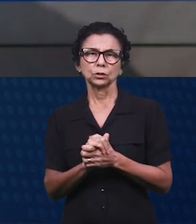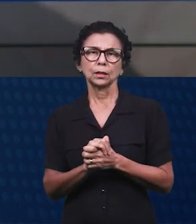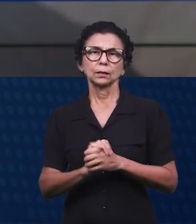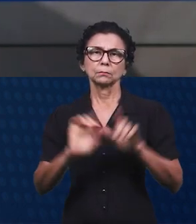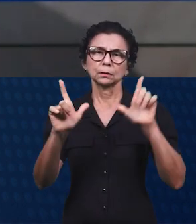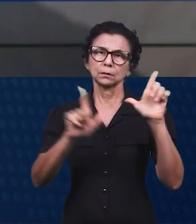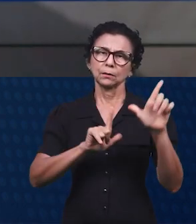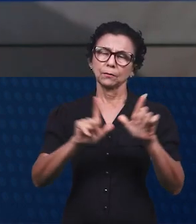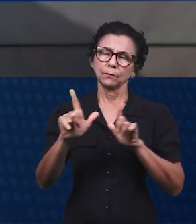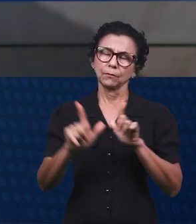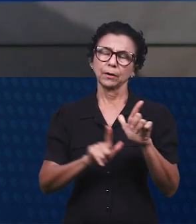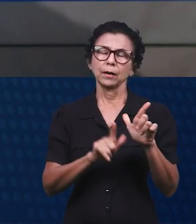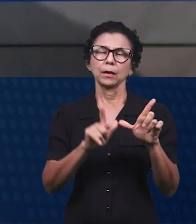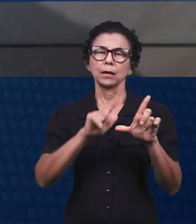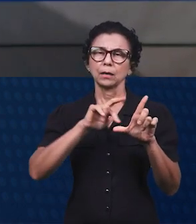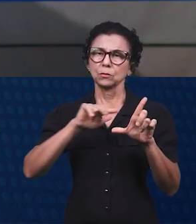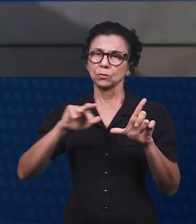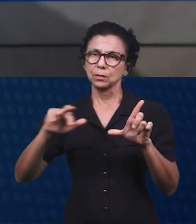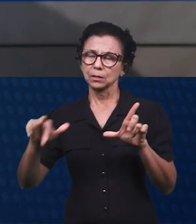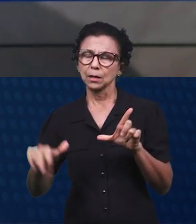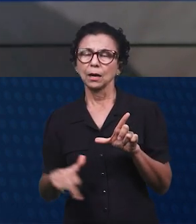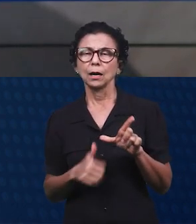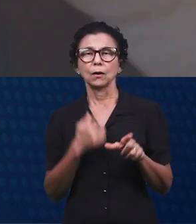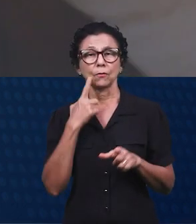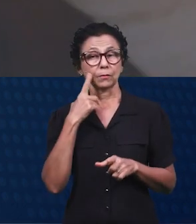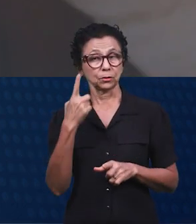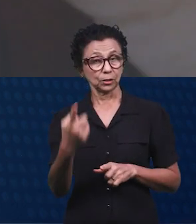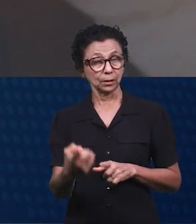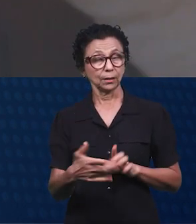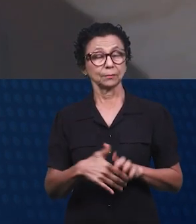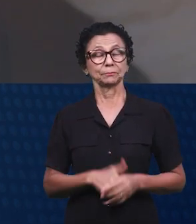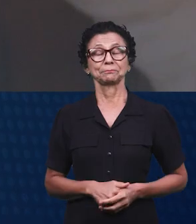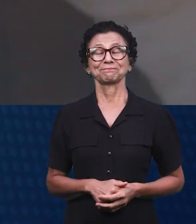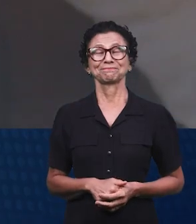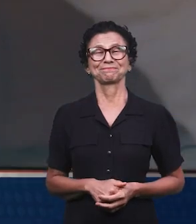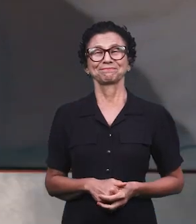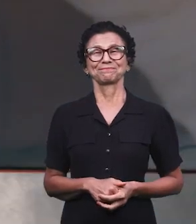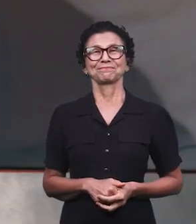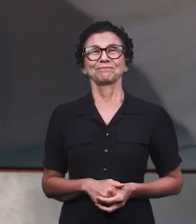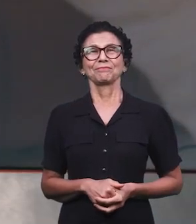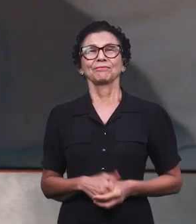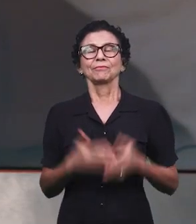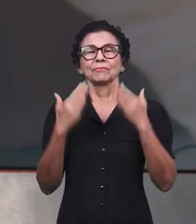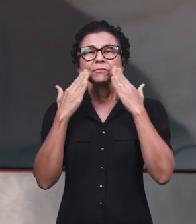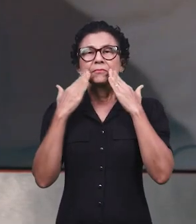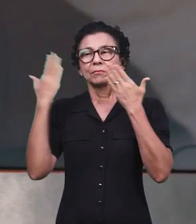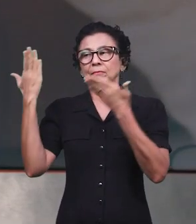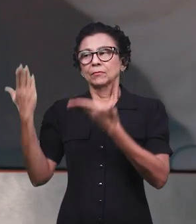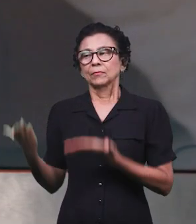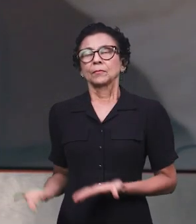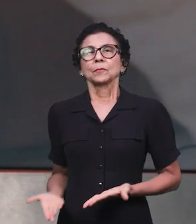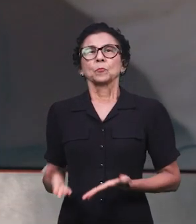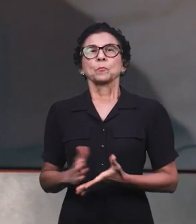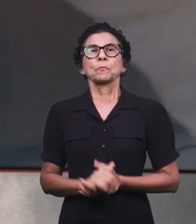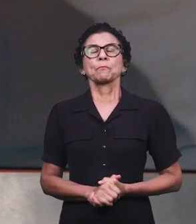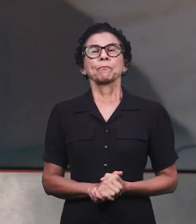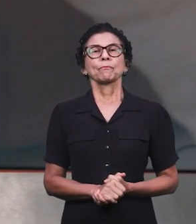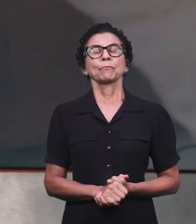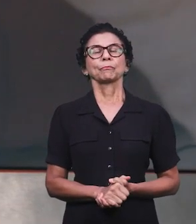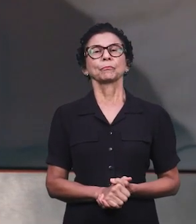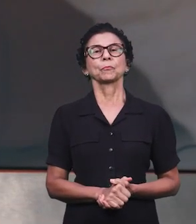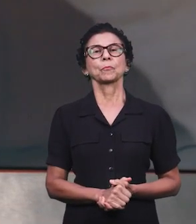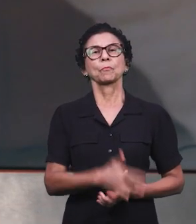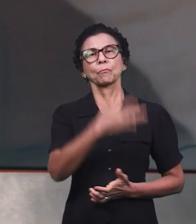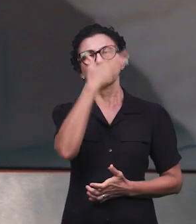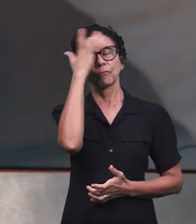sua jornada de estudos para concursos públicos. E eu quero apresentar para vocês aqui alguns depoimentos que chegaram